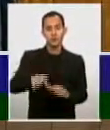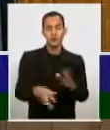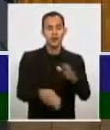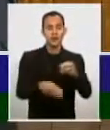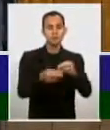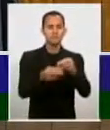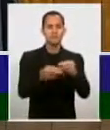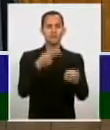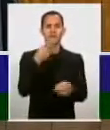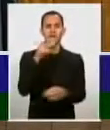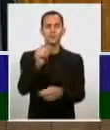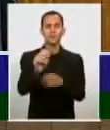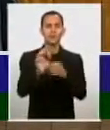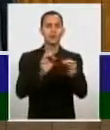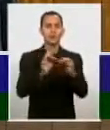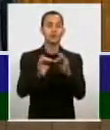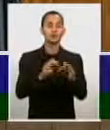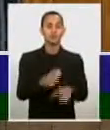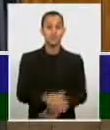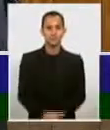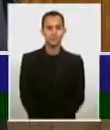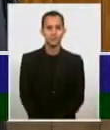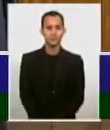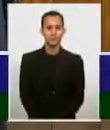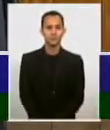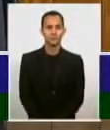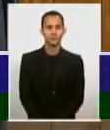emenda esta ao projeto.